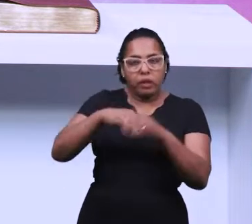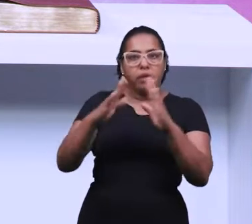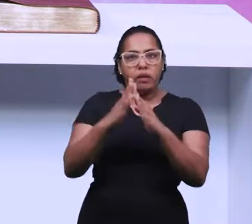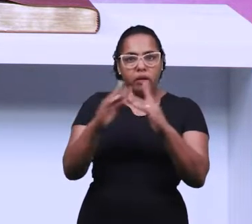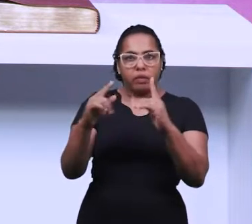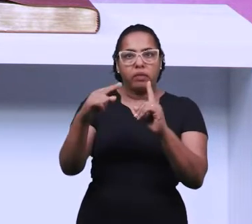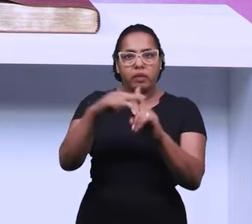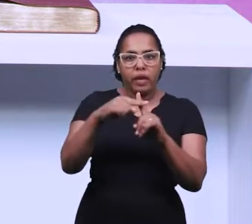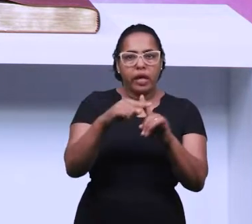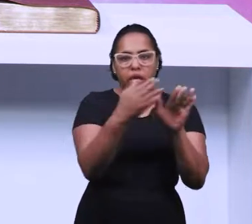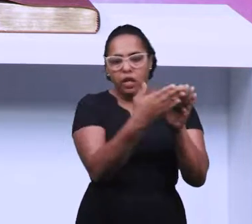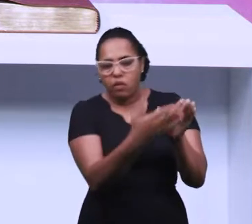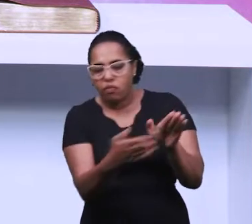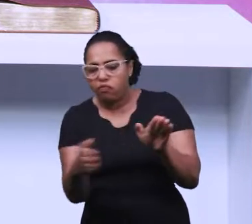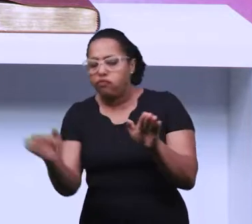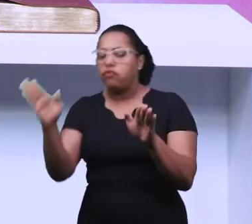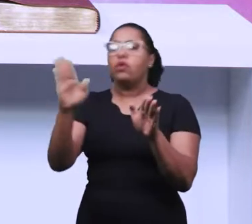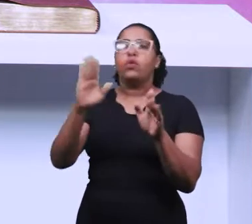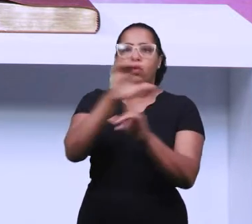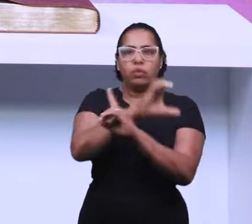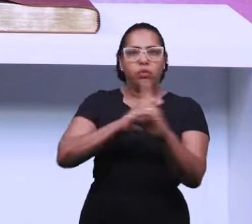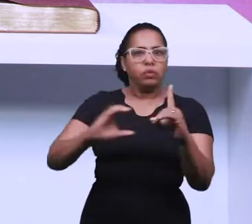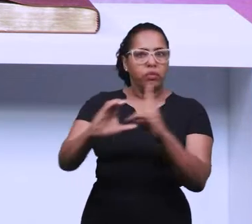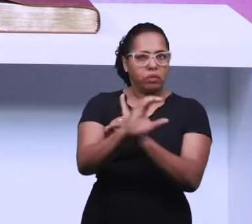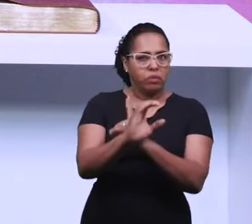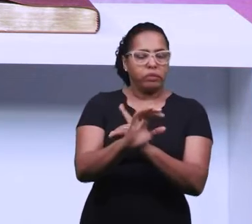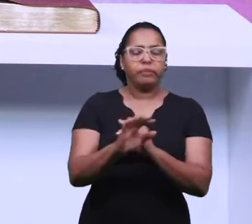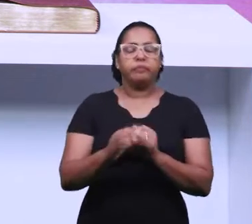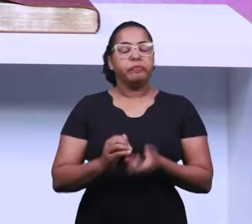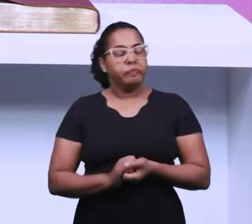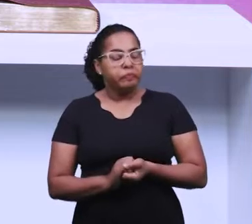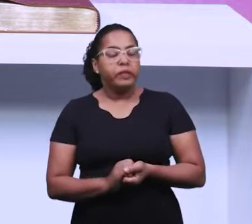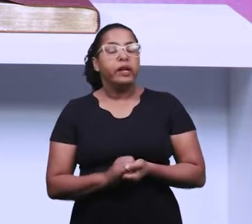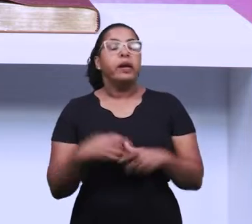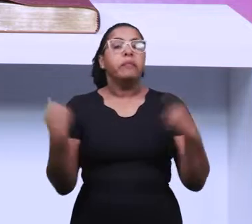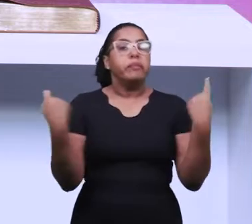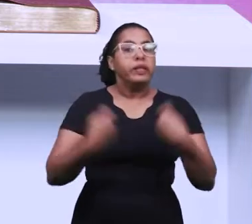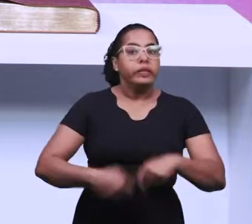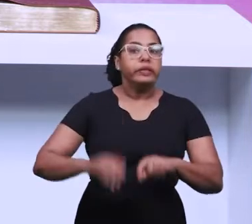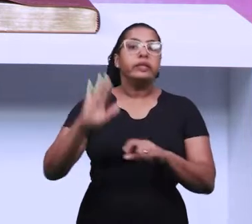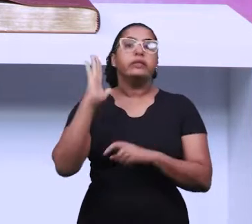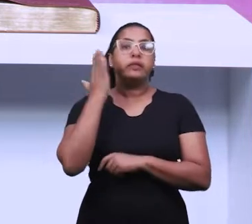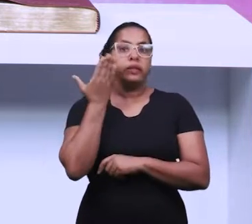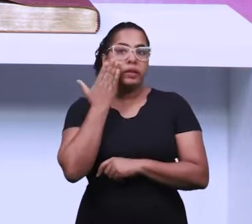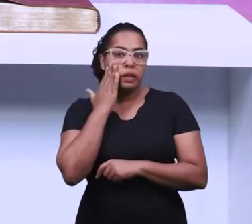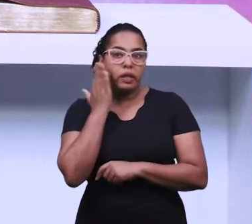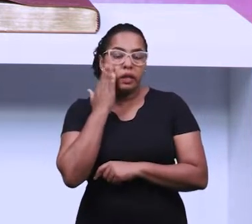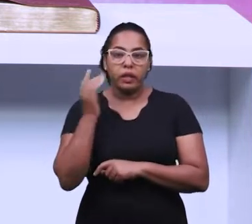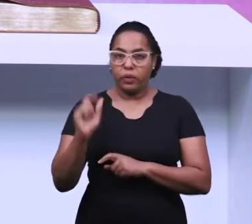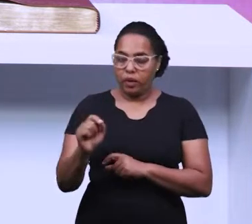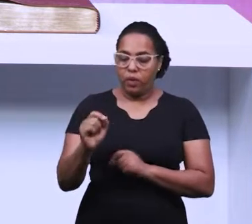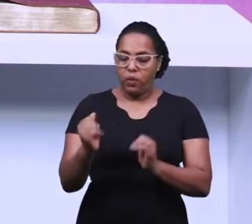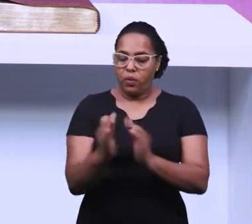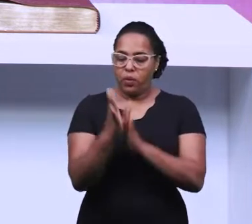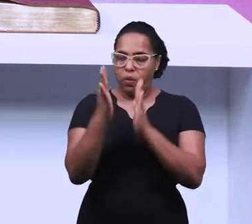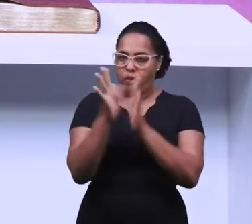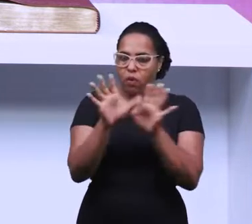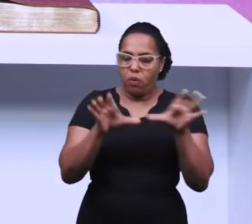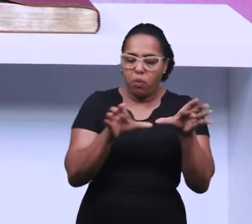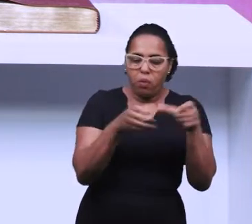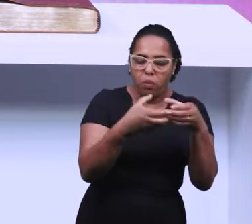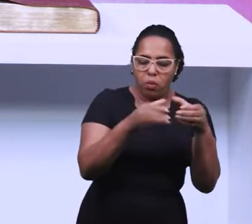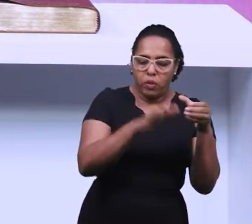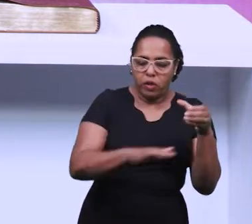igreja, no dia a dia dos cultos. Eu preciso entender que um louvor que as crianças